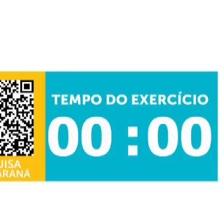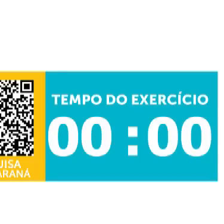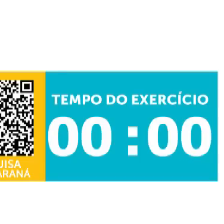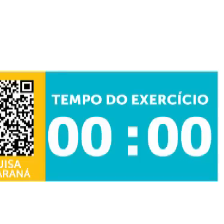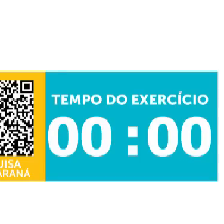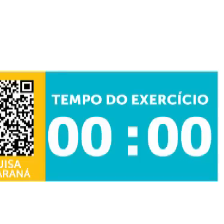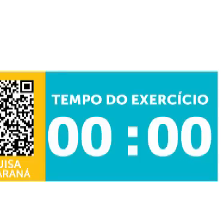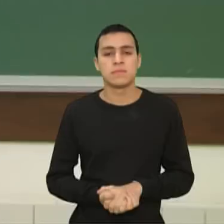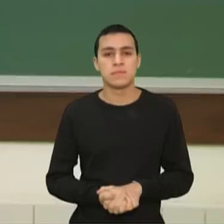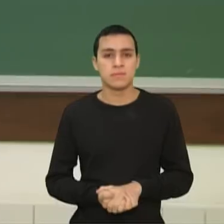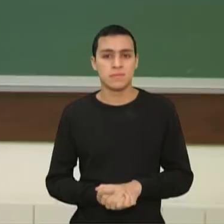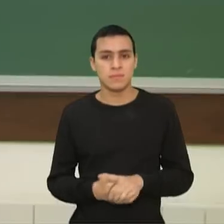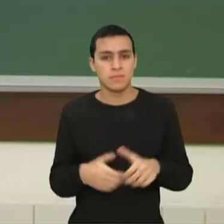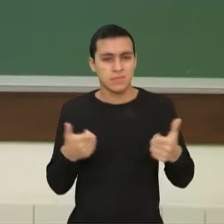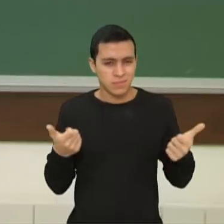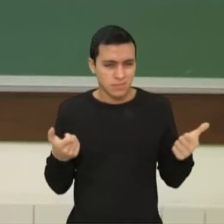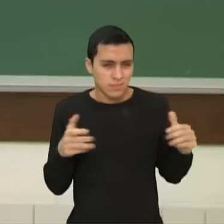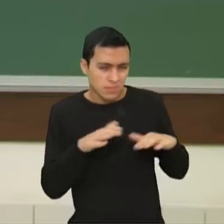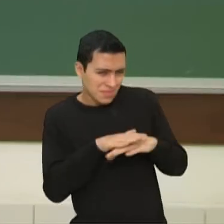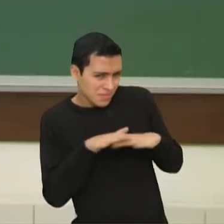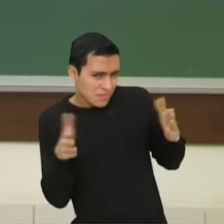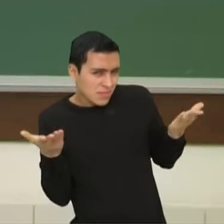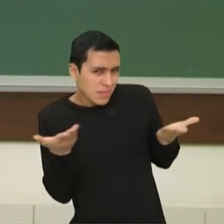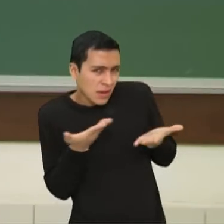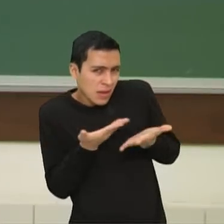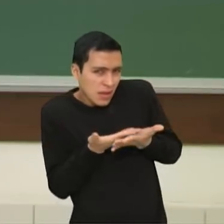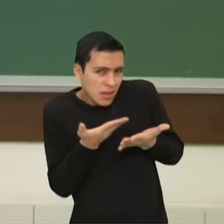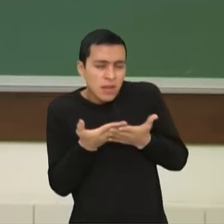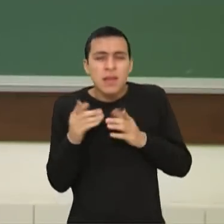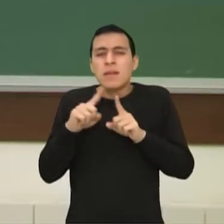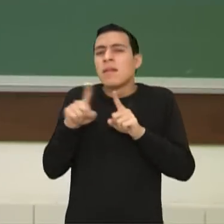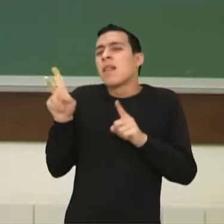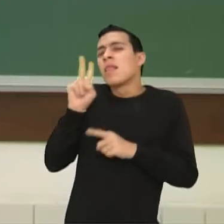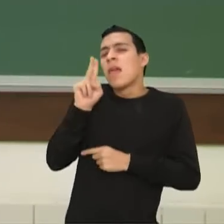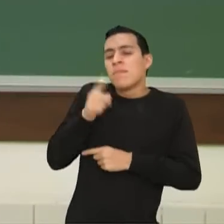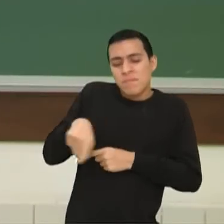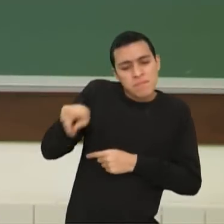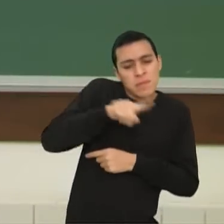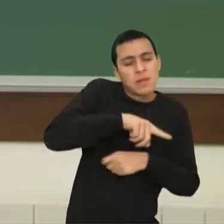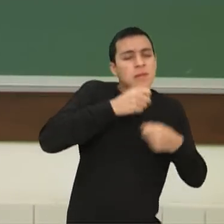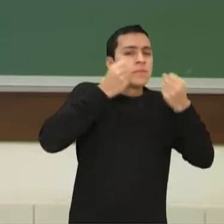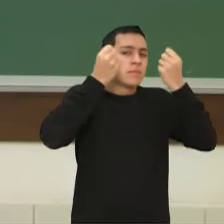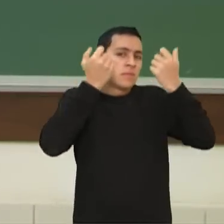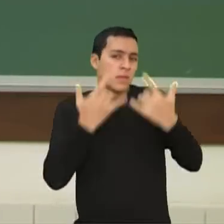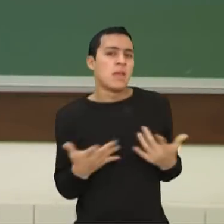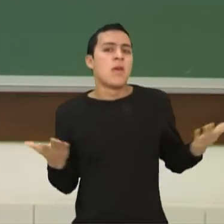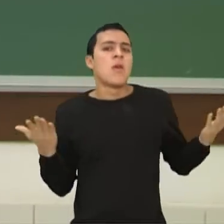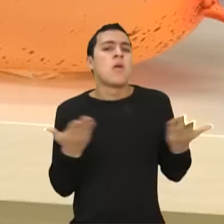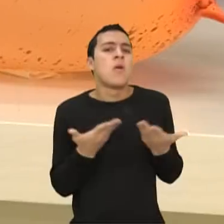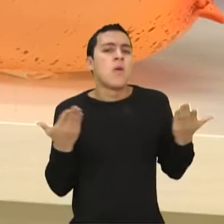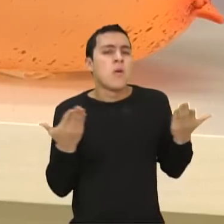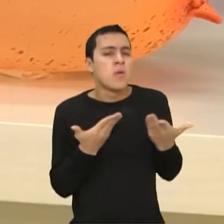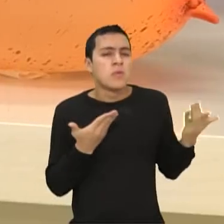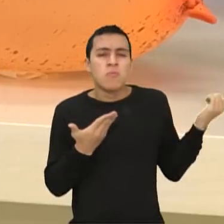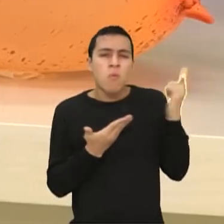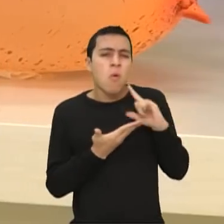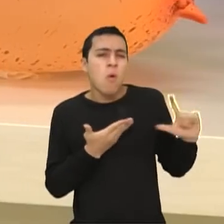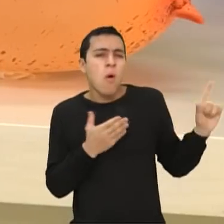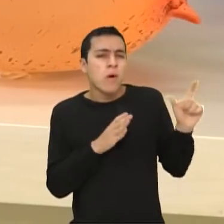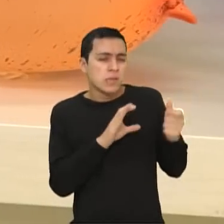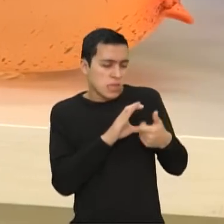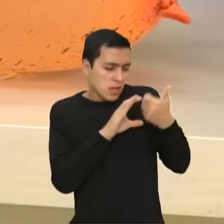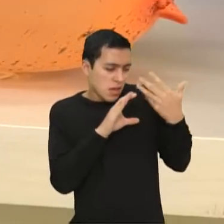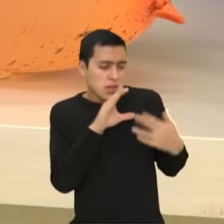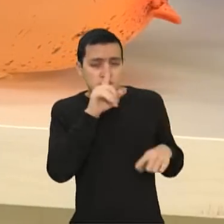Então vamos encerrando a nossa aula de hoje, mas vamos relembrar o que a gente viu? Hoje nós vimos uma outra característica